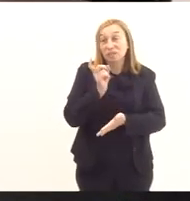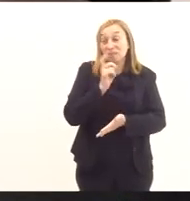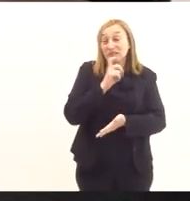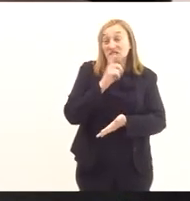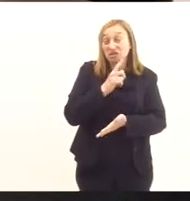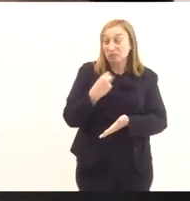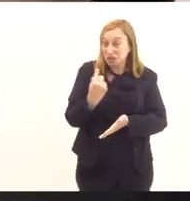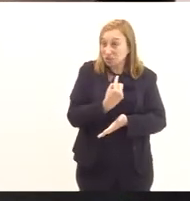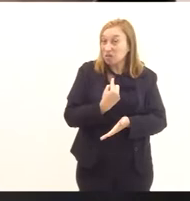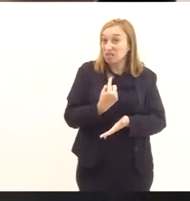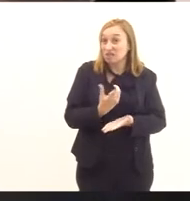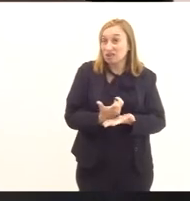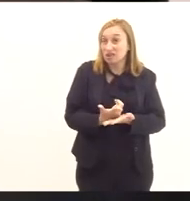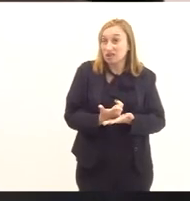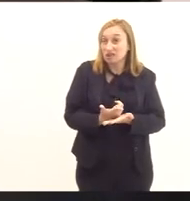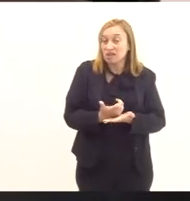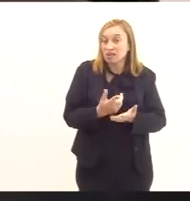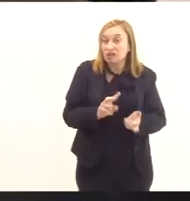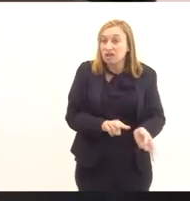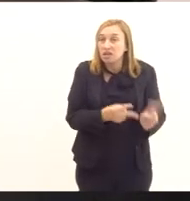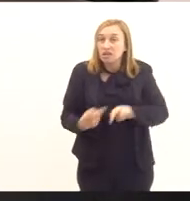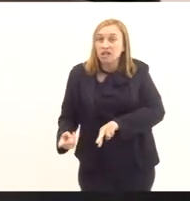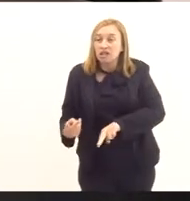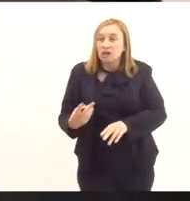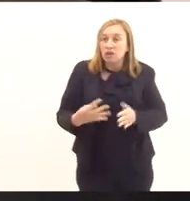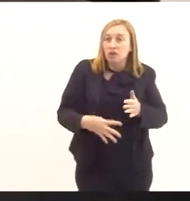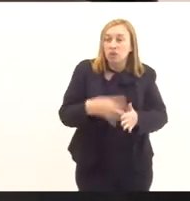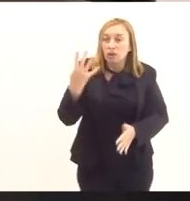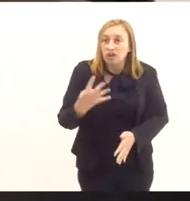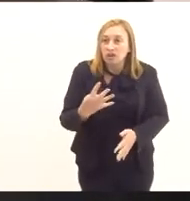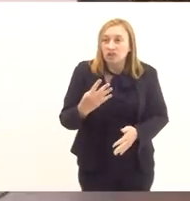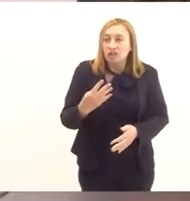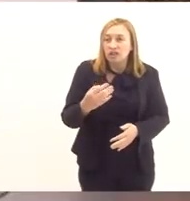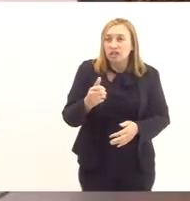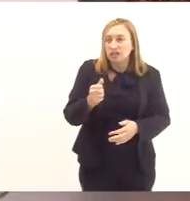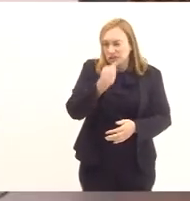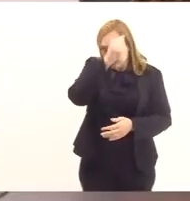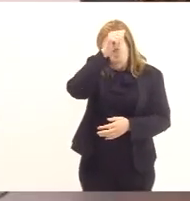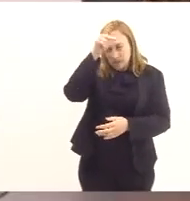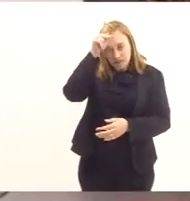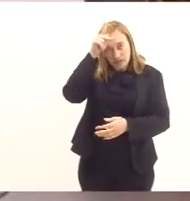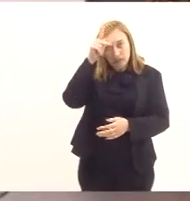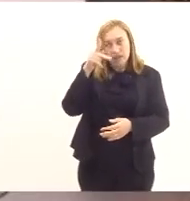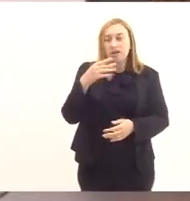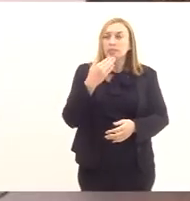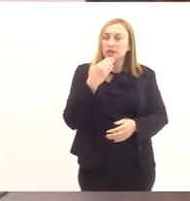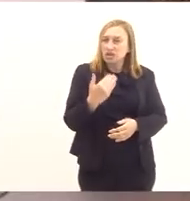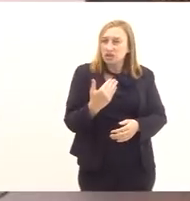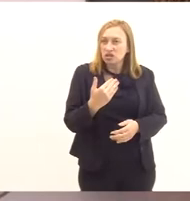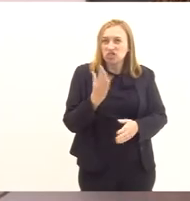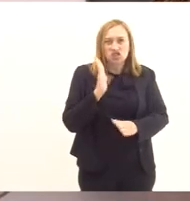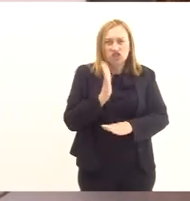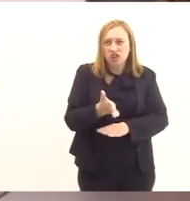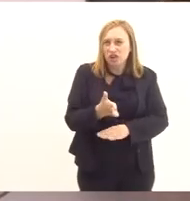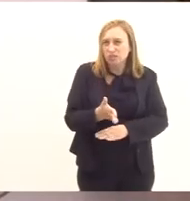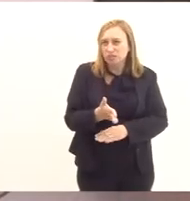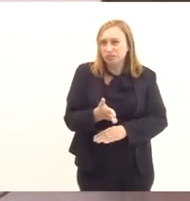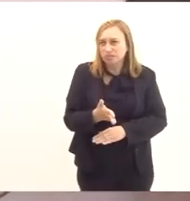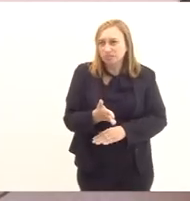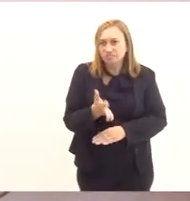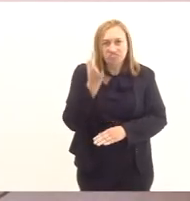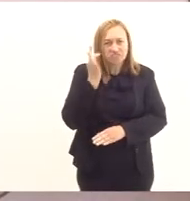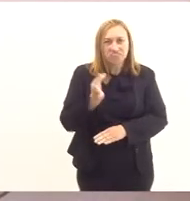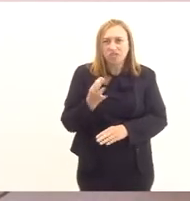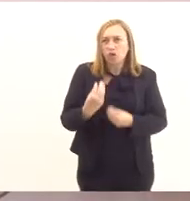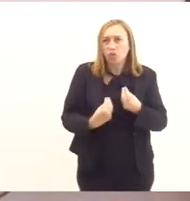alguma encaminhar prefeito já tiver aqui por quatro vezes mais direto que nós fomos até o presente momento eu eu não